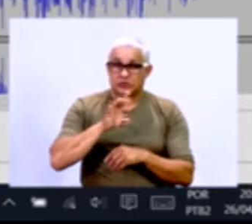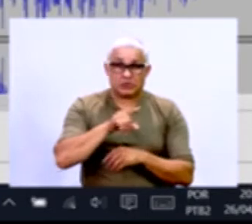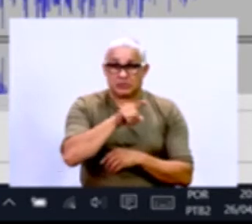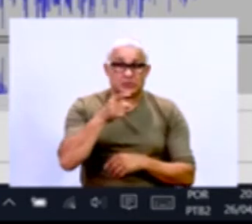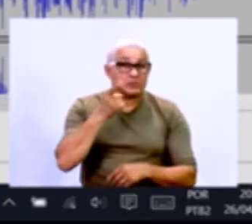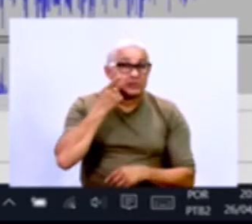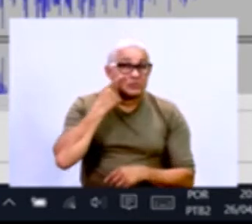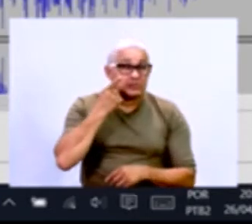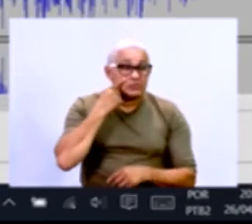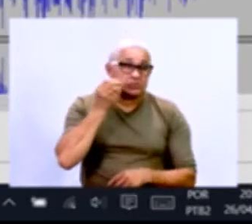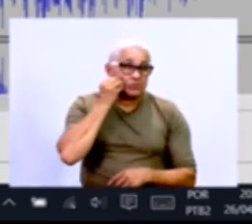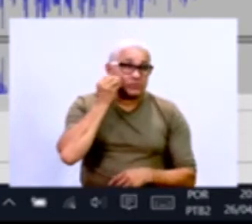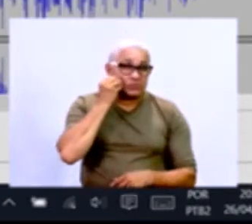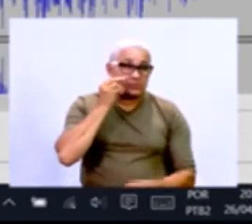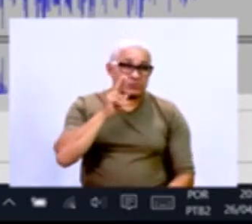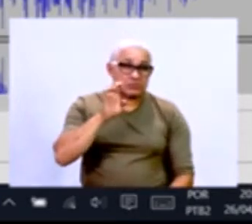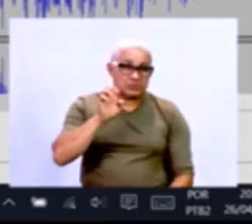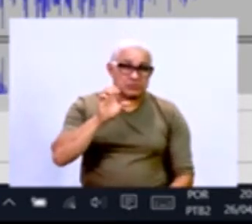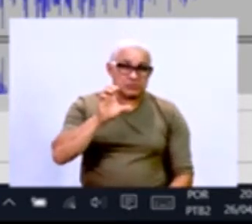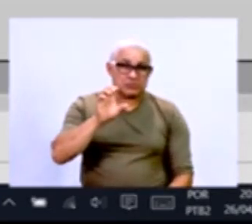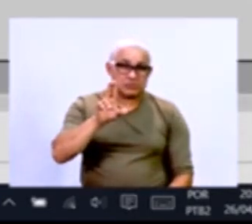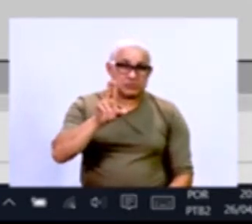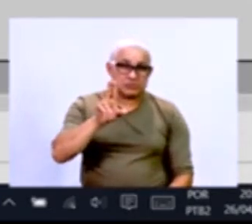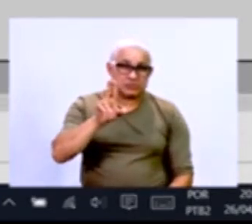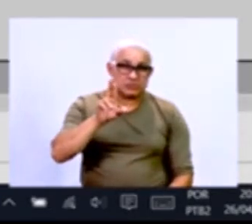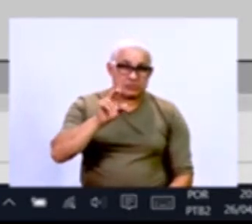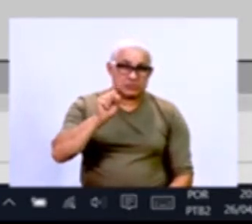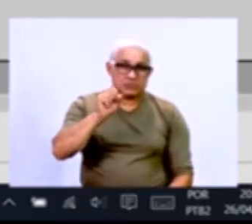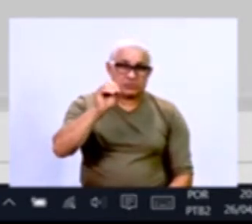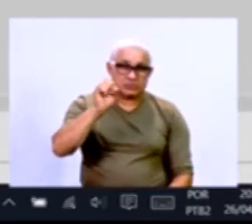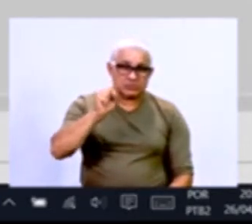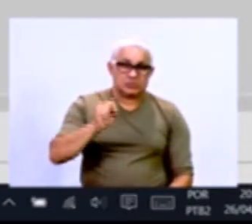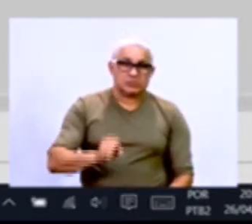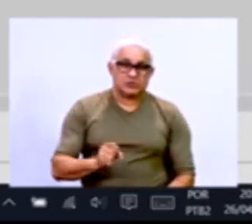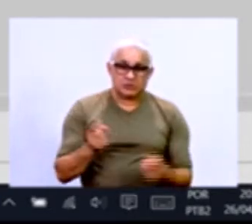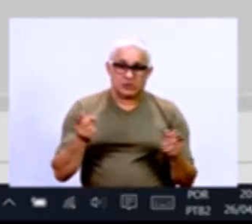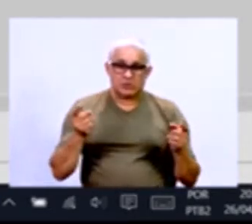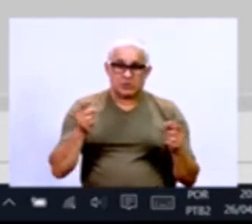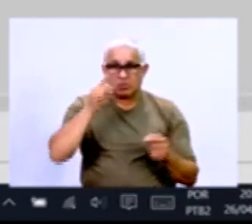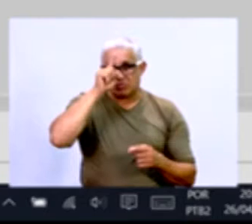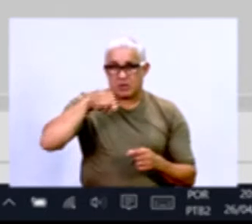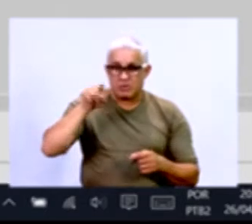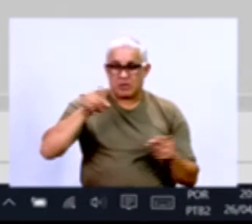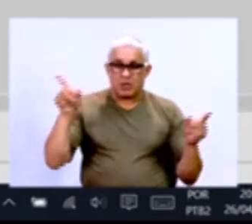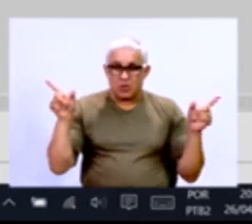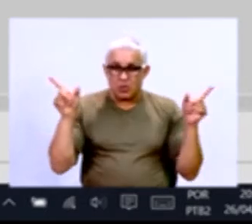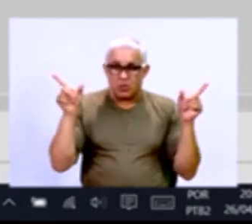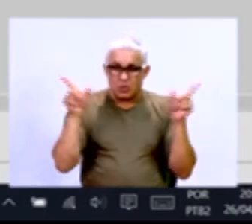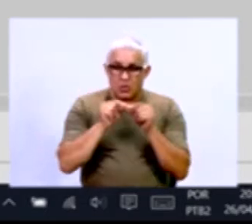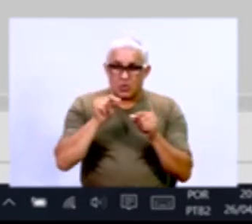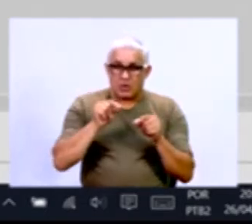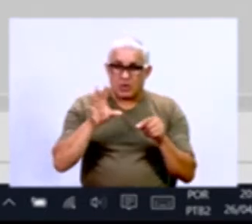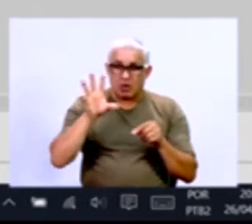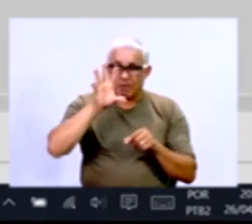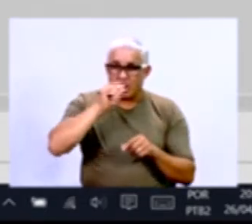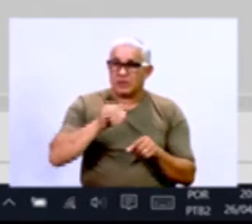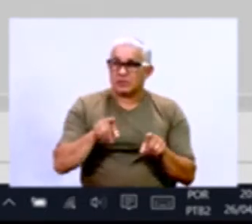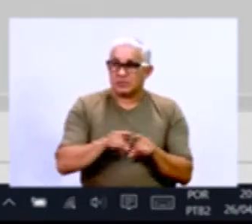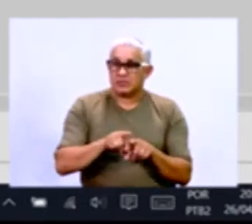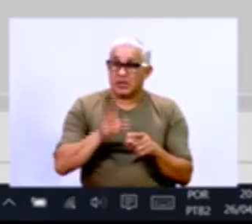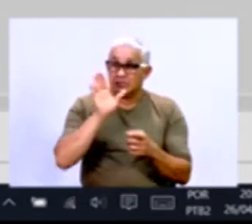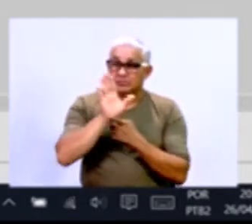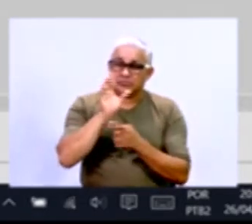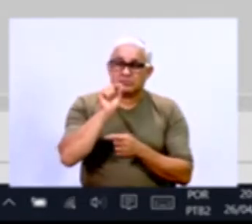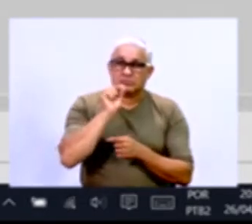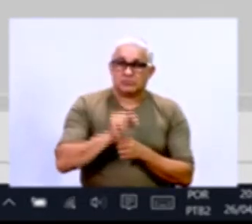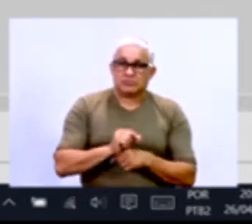verem esses recursos. Eu vou fechar aqui essa faixa para não ficar tão bagunçado. E agora eu vou mostrar para vocês